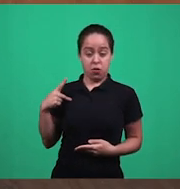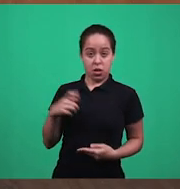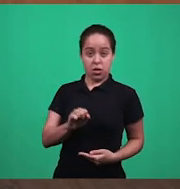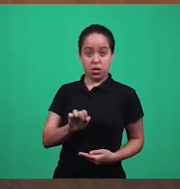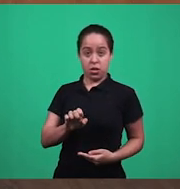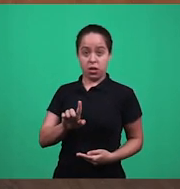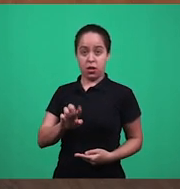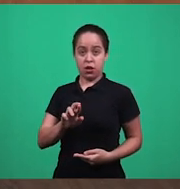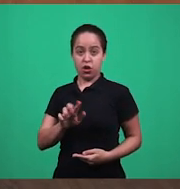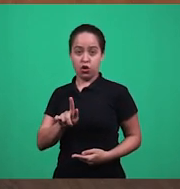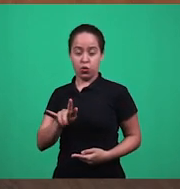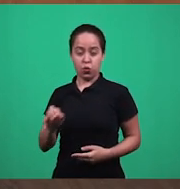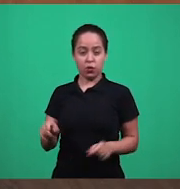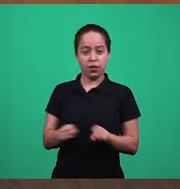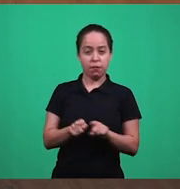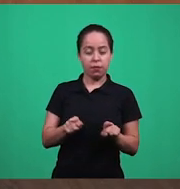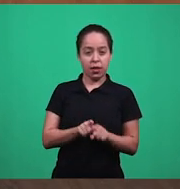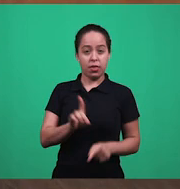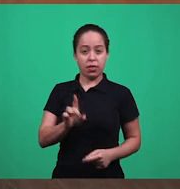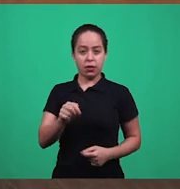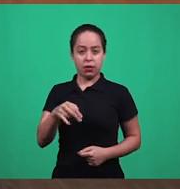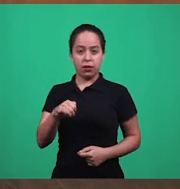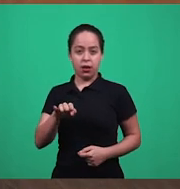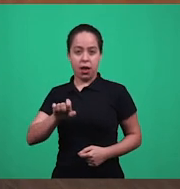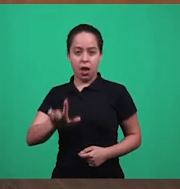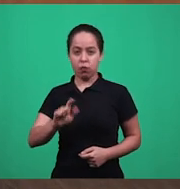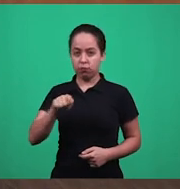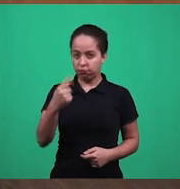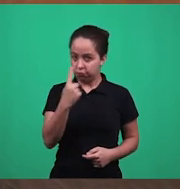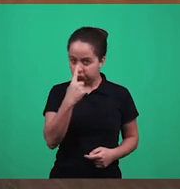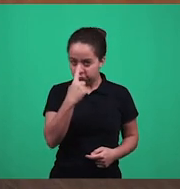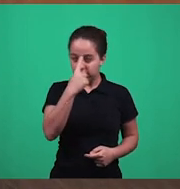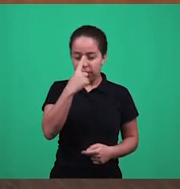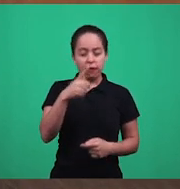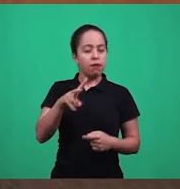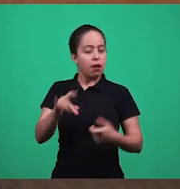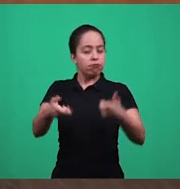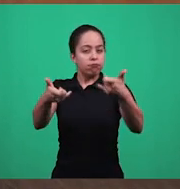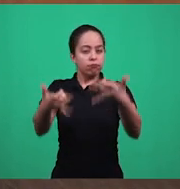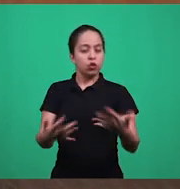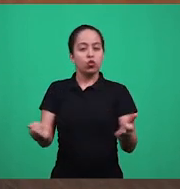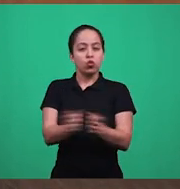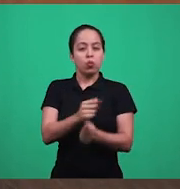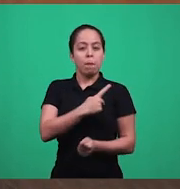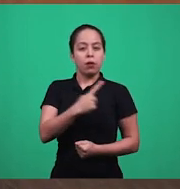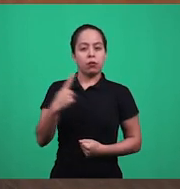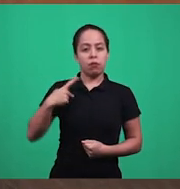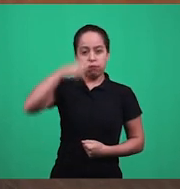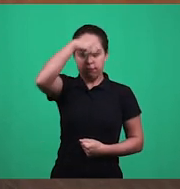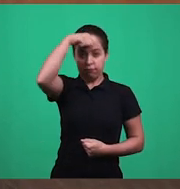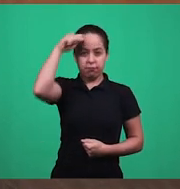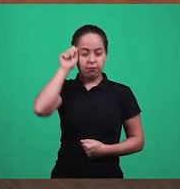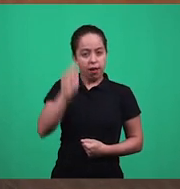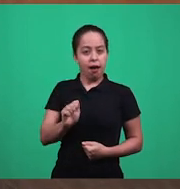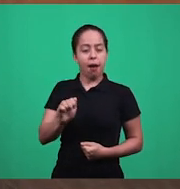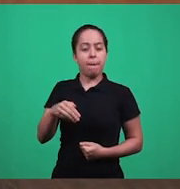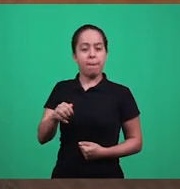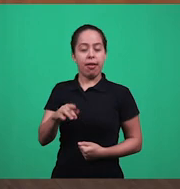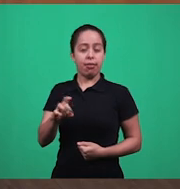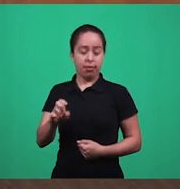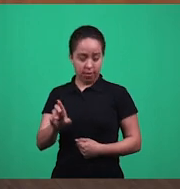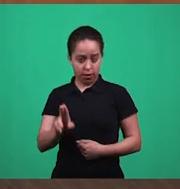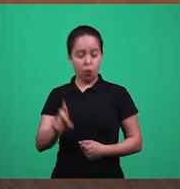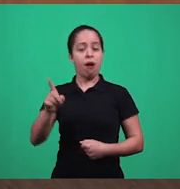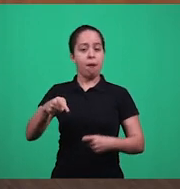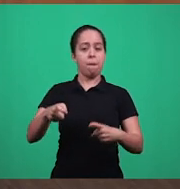deste tema, com a participação especial do pastor e médico Amadeu Loureiro. E ao final do quadro, uma questão será